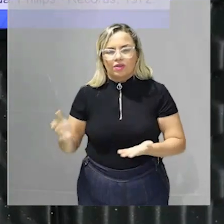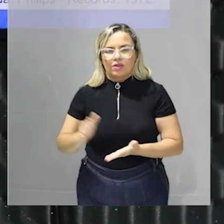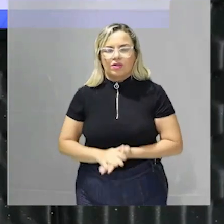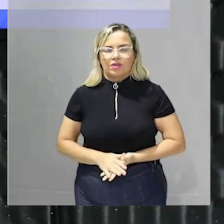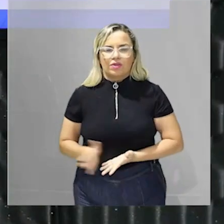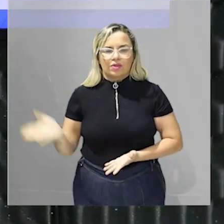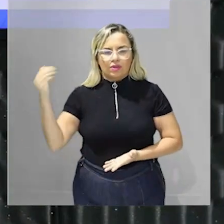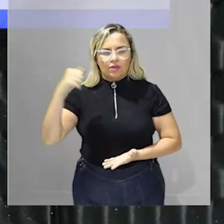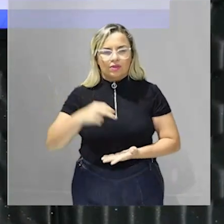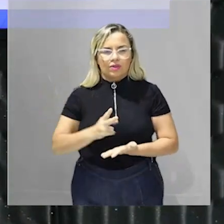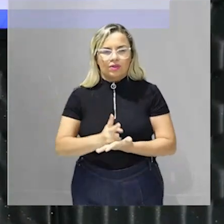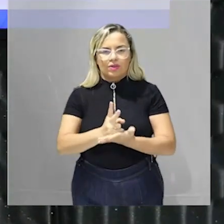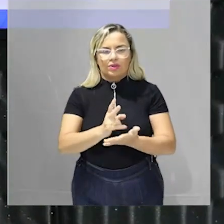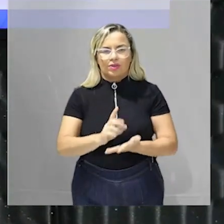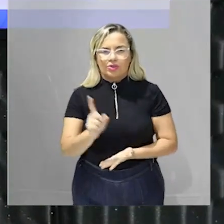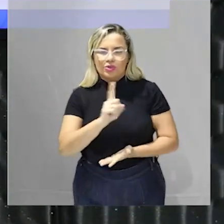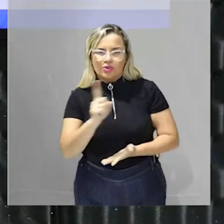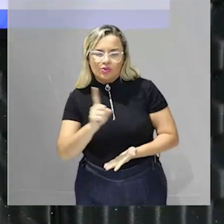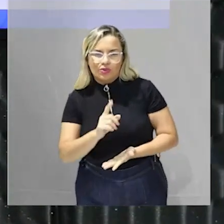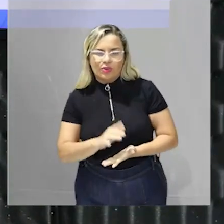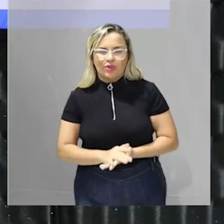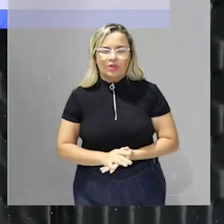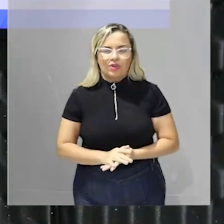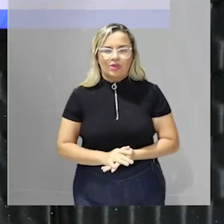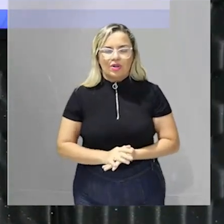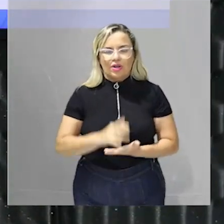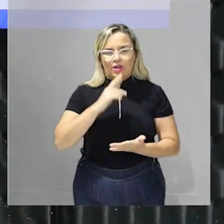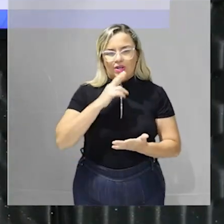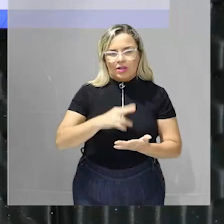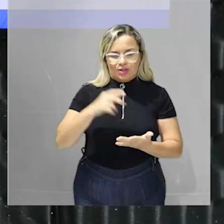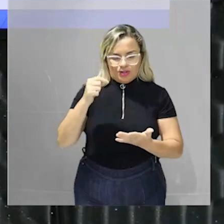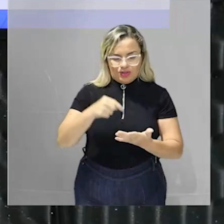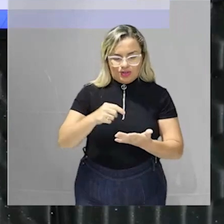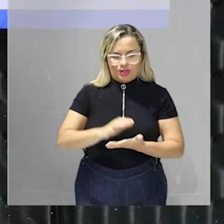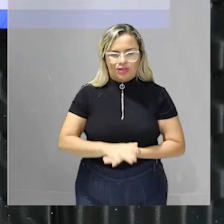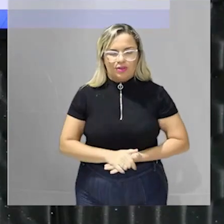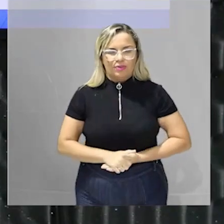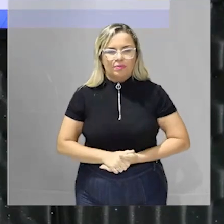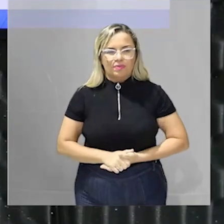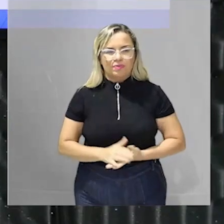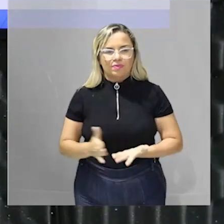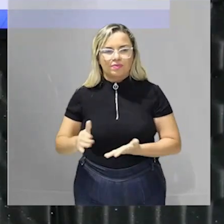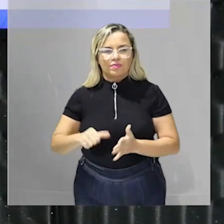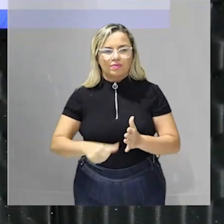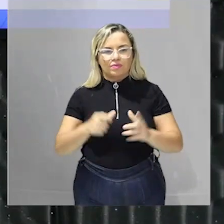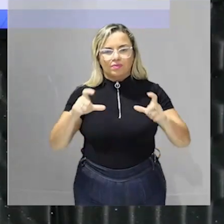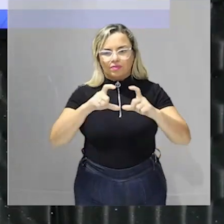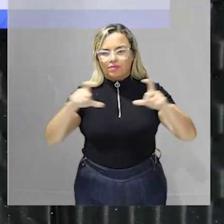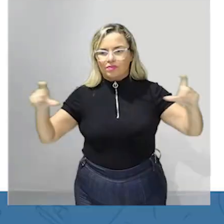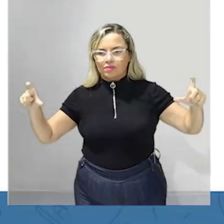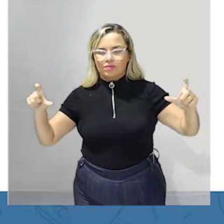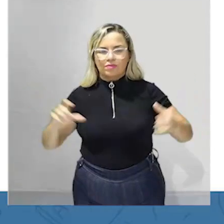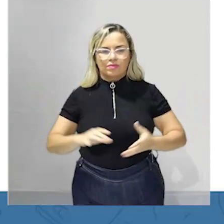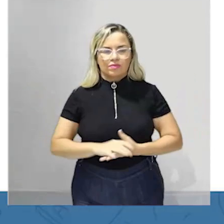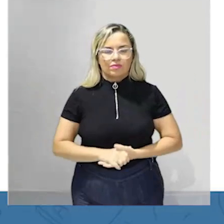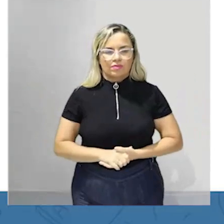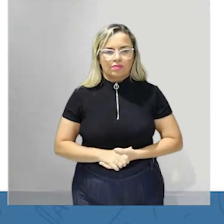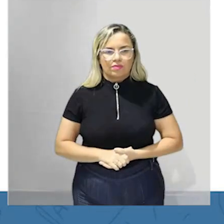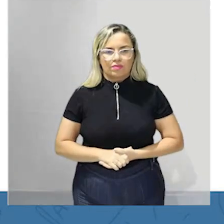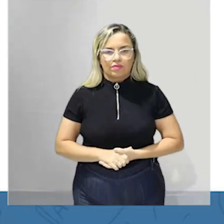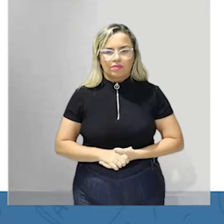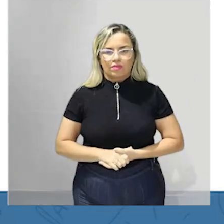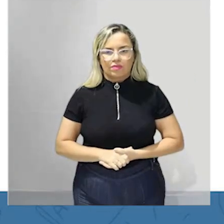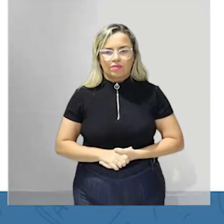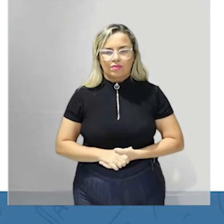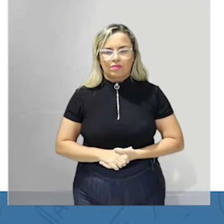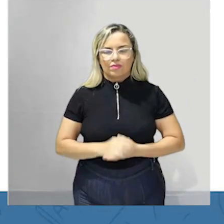frente. Não vou dar spoiler, senão vocês respondem rapidinho as questões. Bem, o texto, a primeira questão, diz o seguinte: considere as